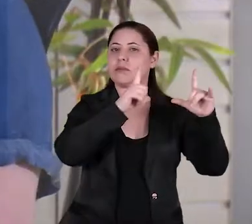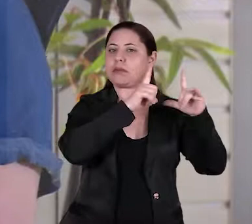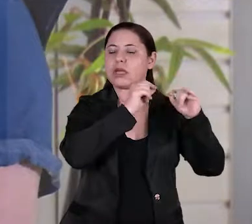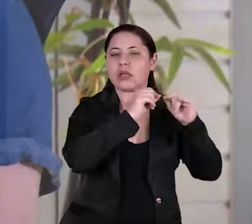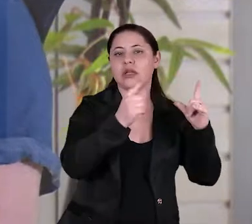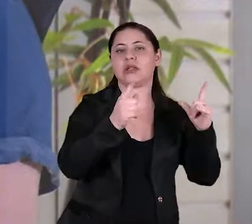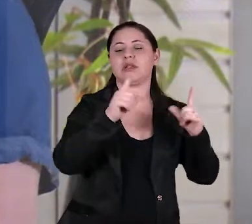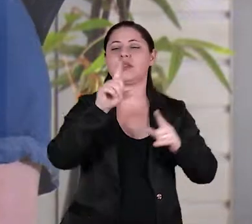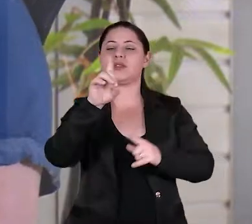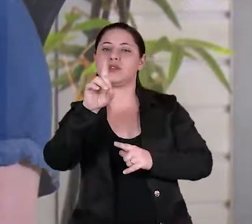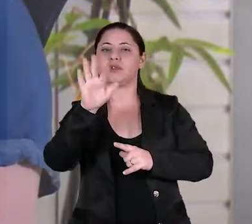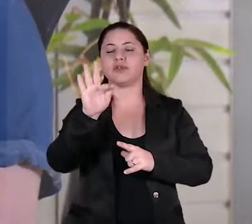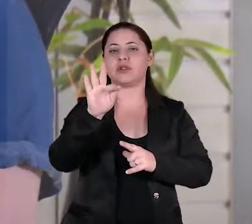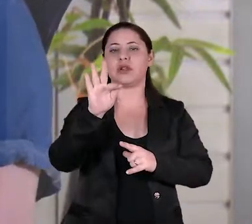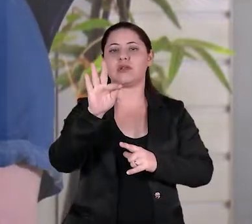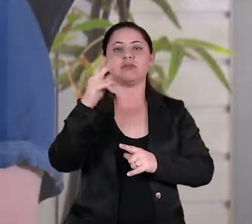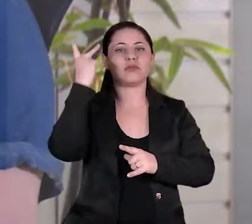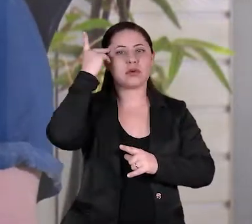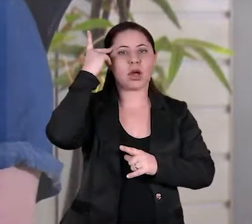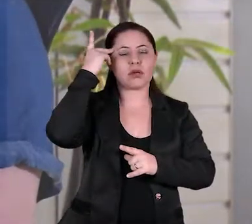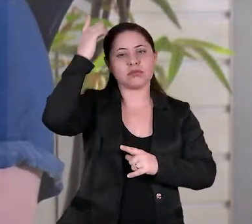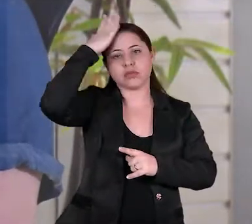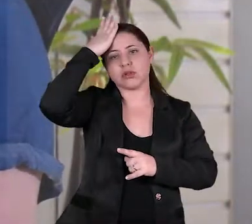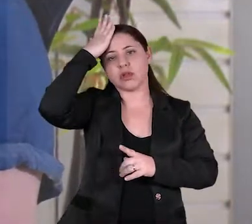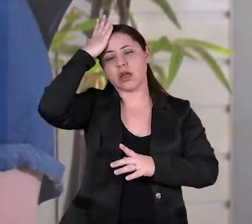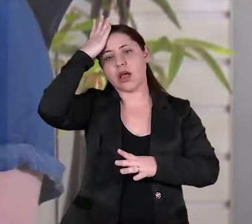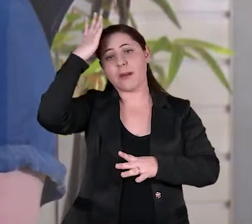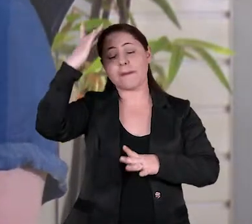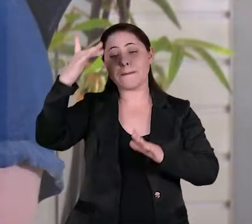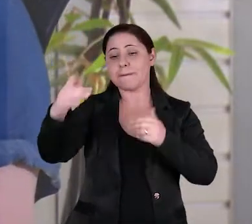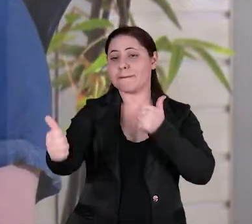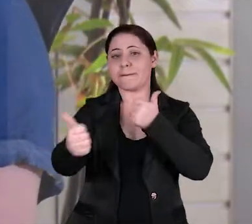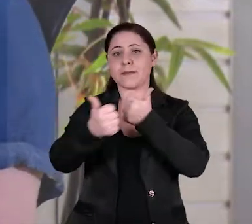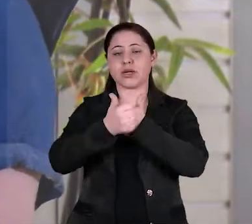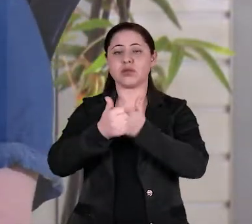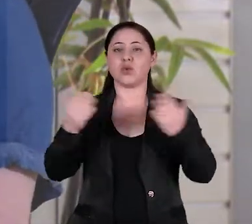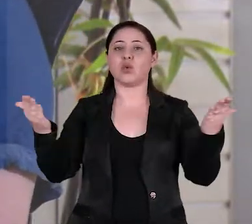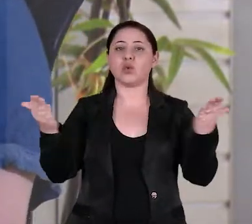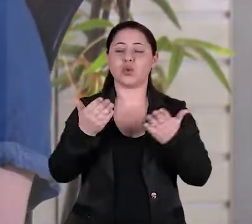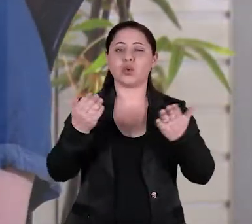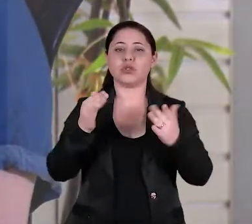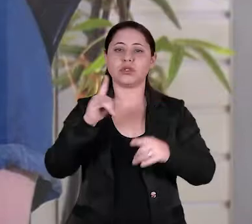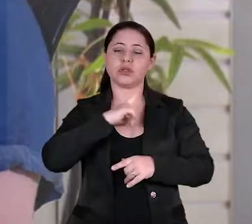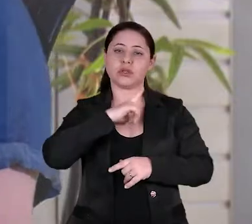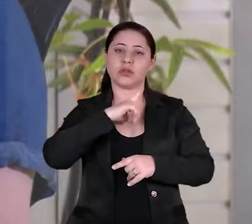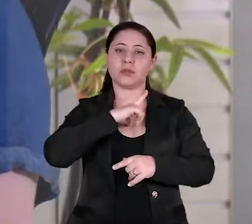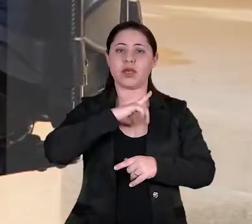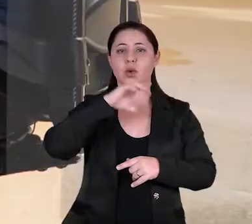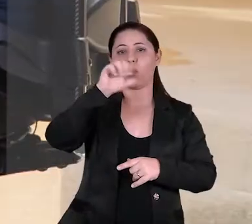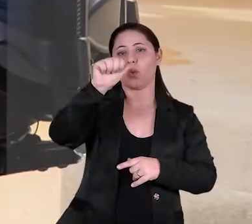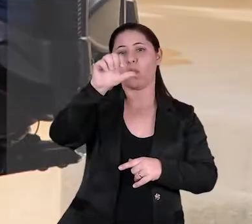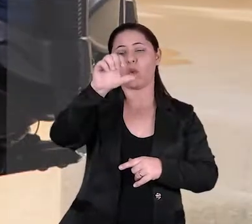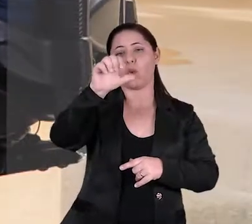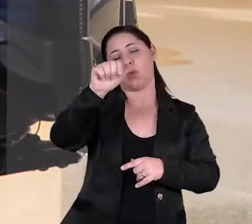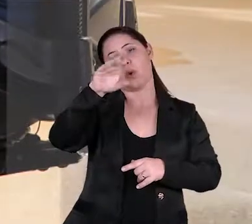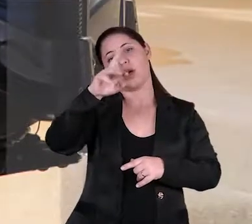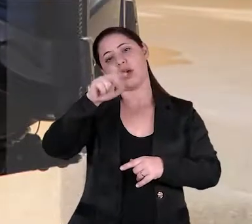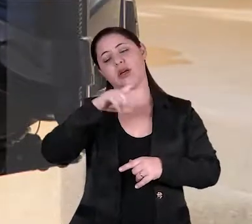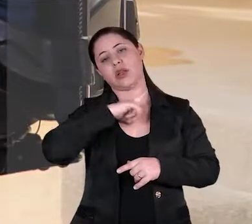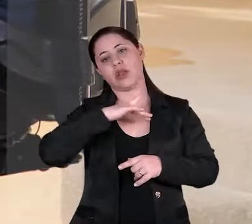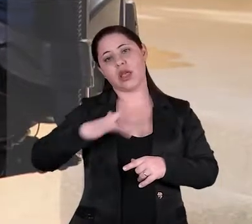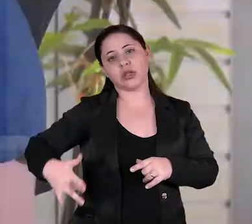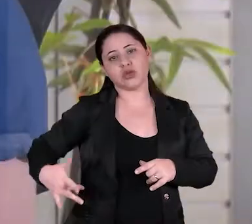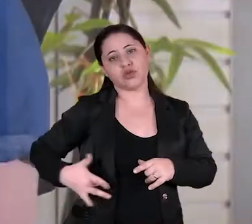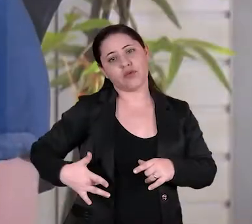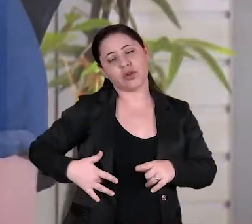Federal, São Paulo, Paraná, onde são os órgãos mais próximos, e hoje o Acre faz o transplante de fígado, por exemplo. Então a gente